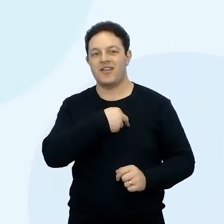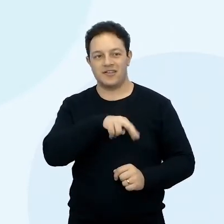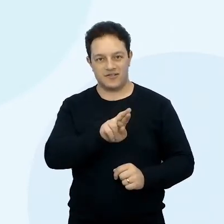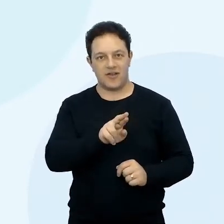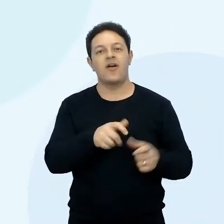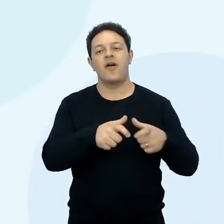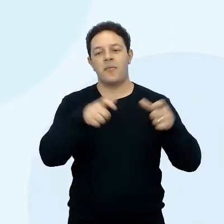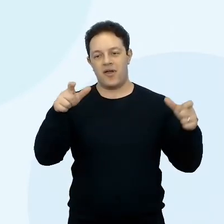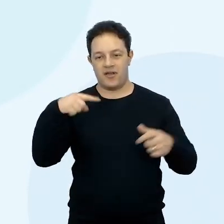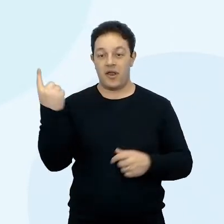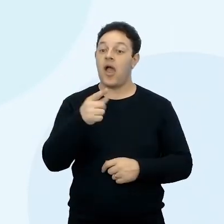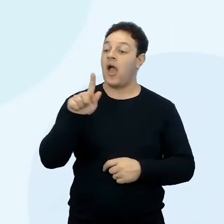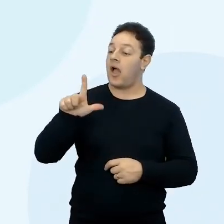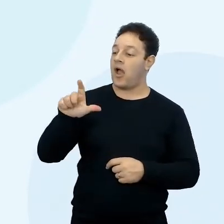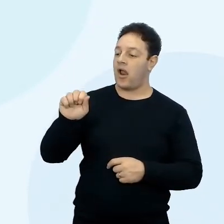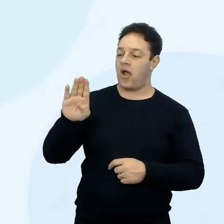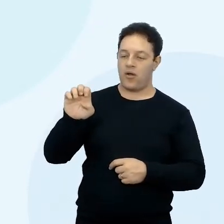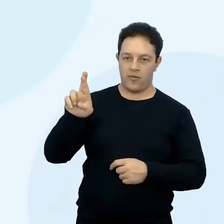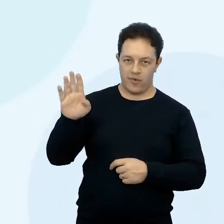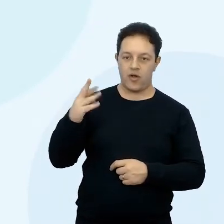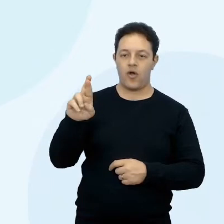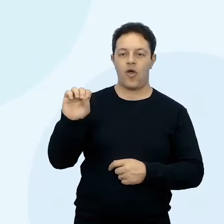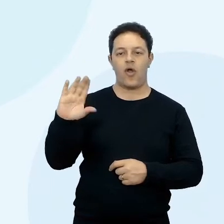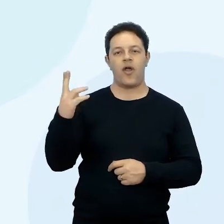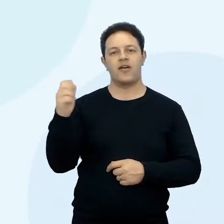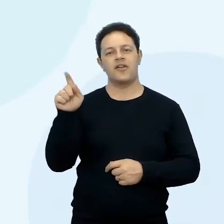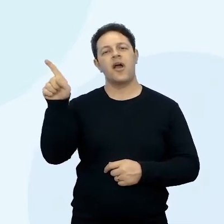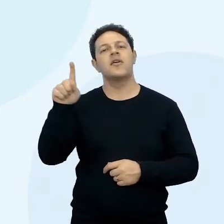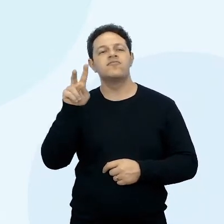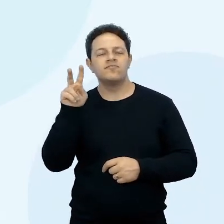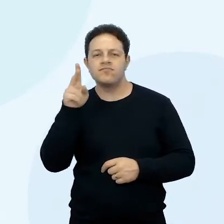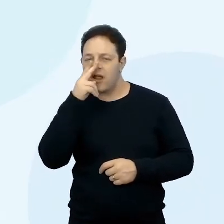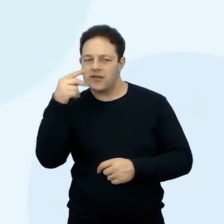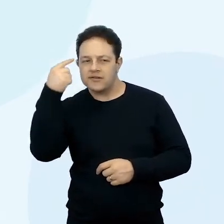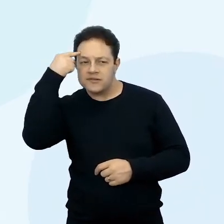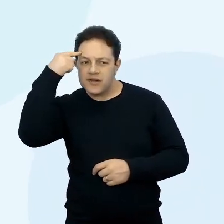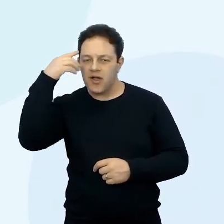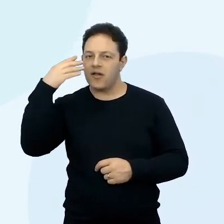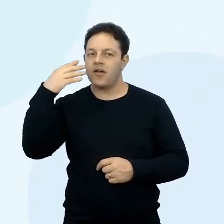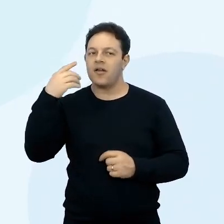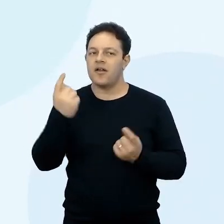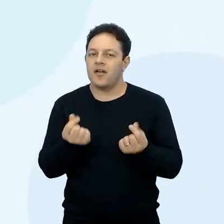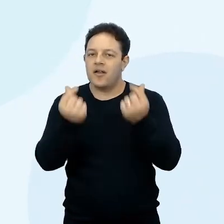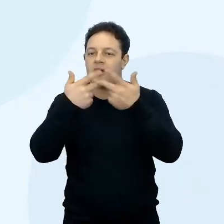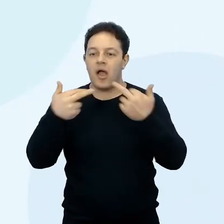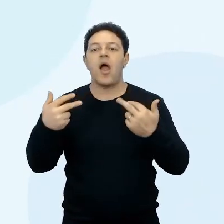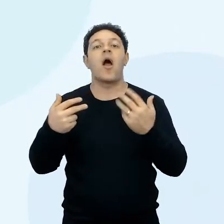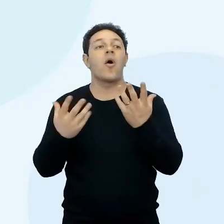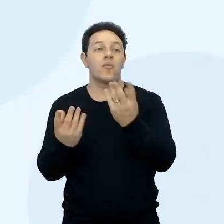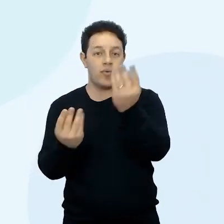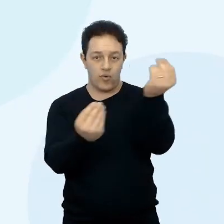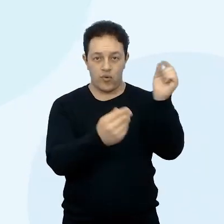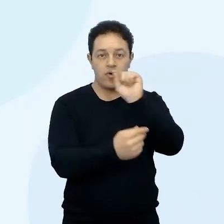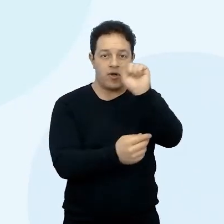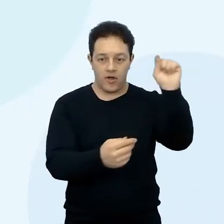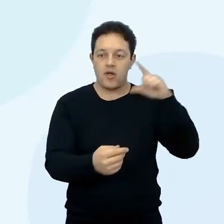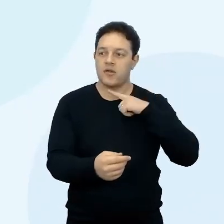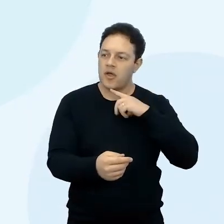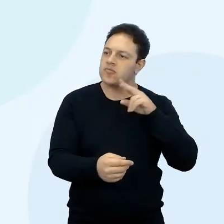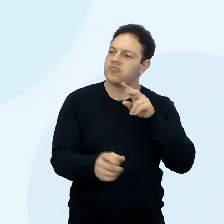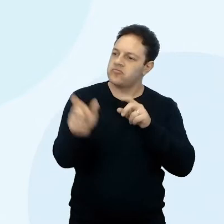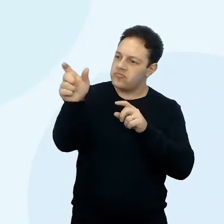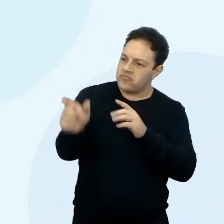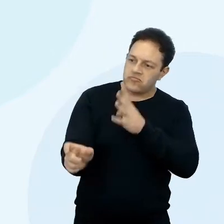religiosidade. Glauber Rocha era um visionário, é uma pessoa que até hoje inspira cineastas como Martin Scorsese,